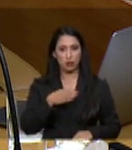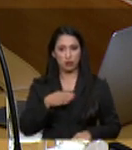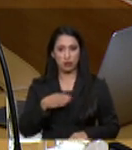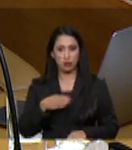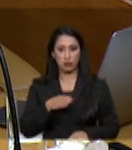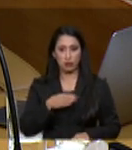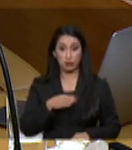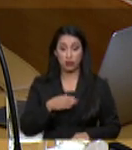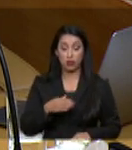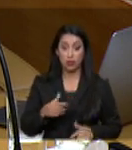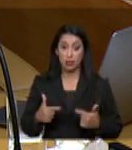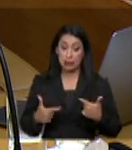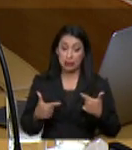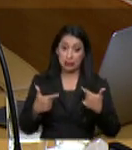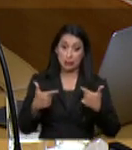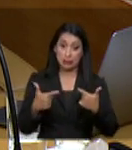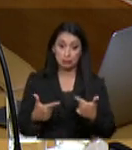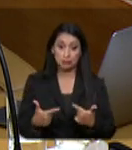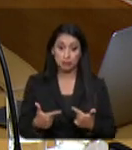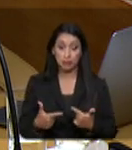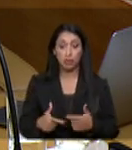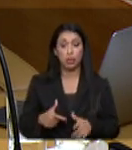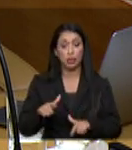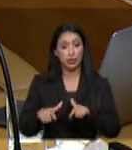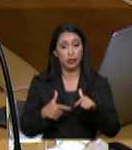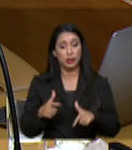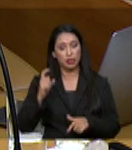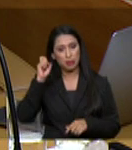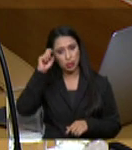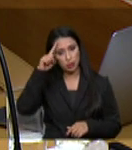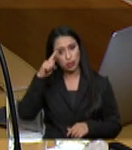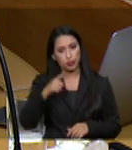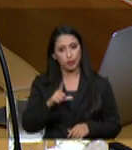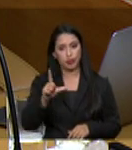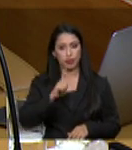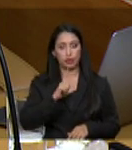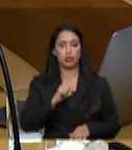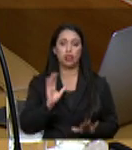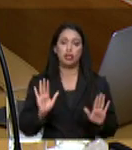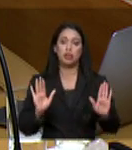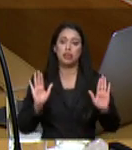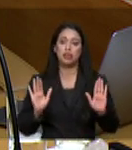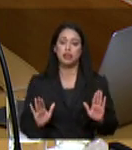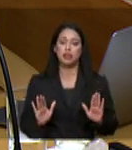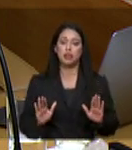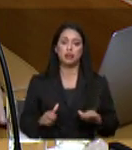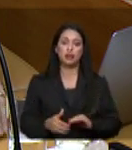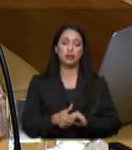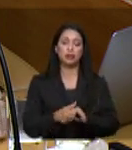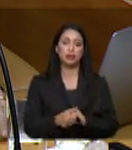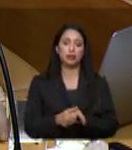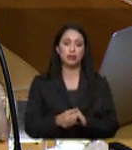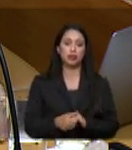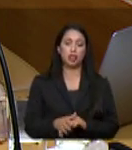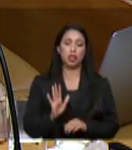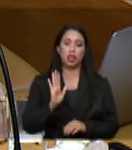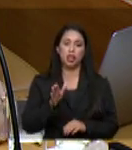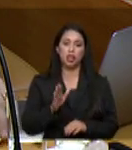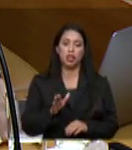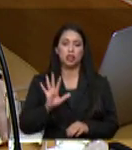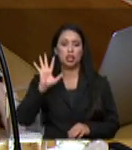causa água que lhe foi confiada como também todos os colegas já